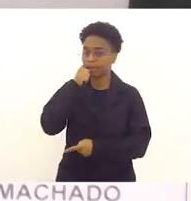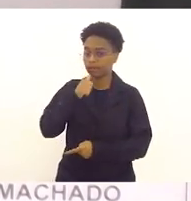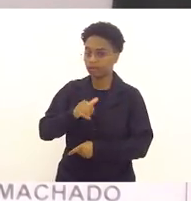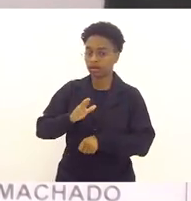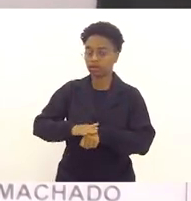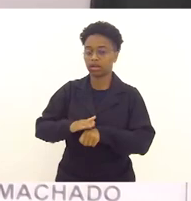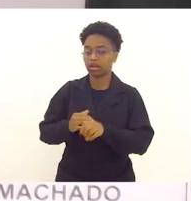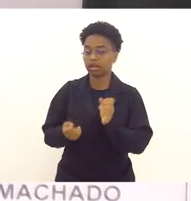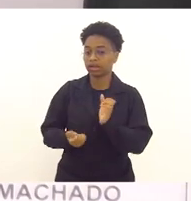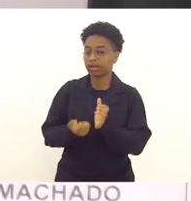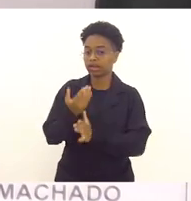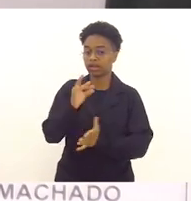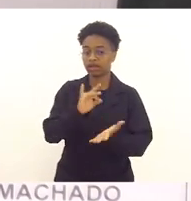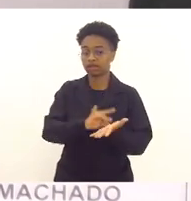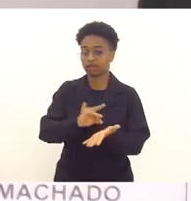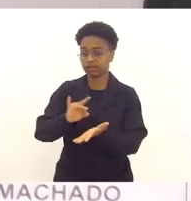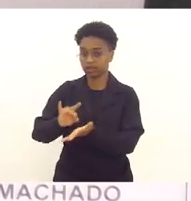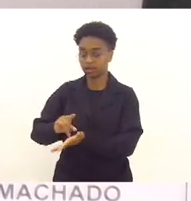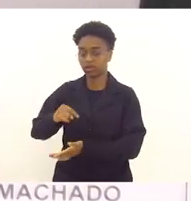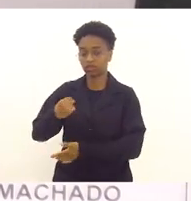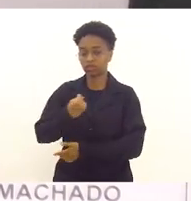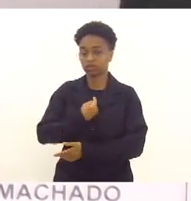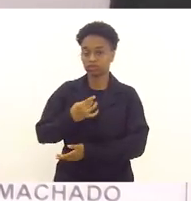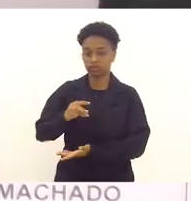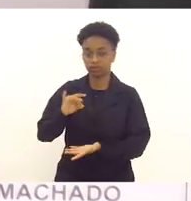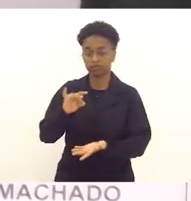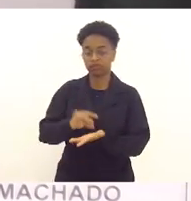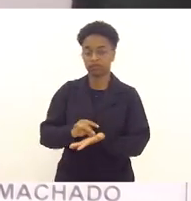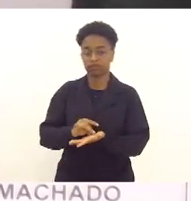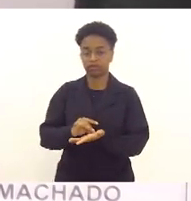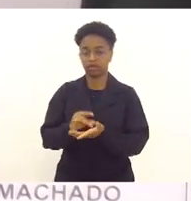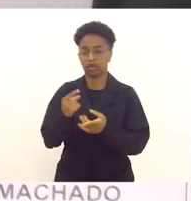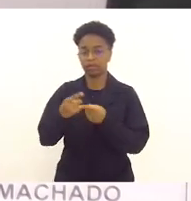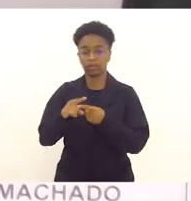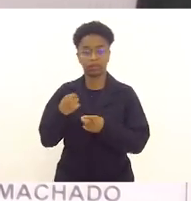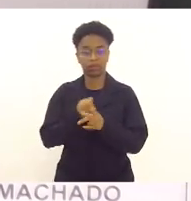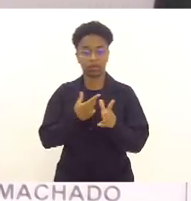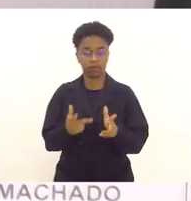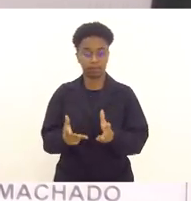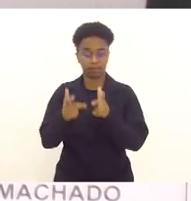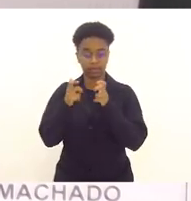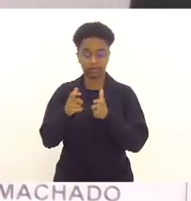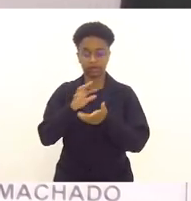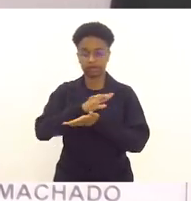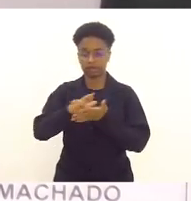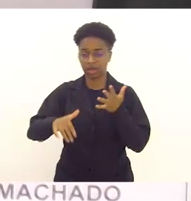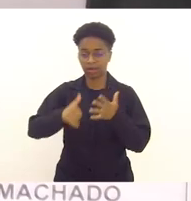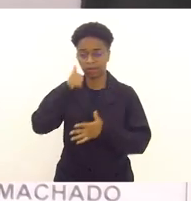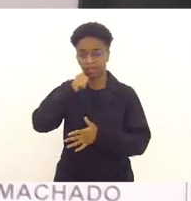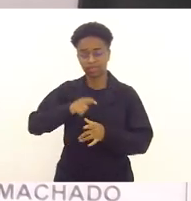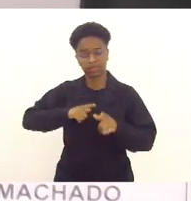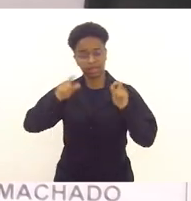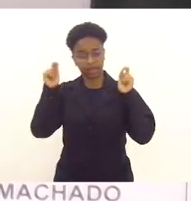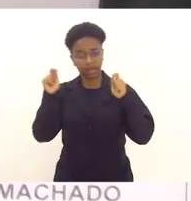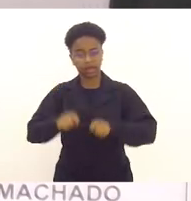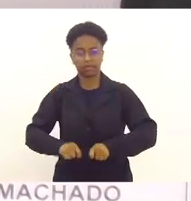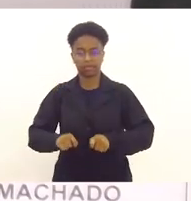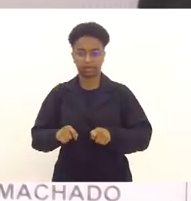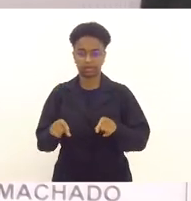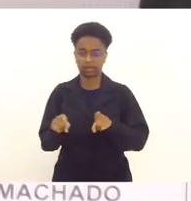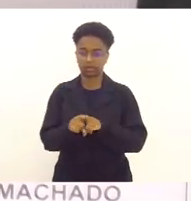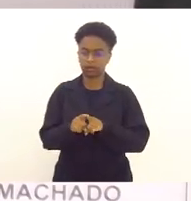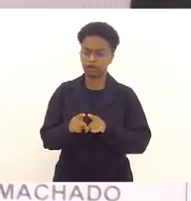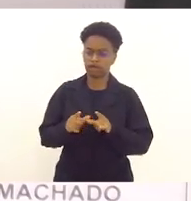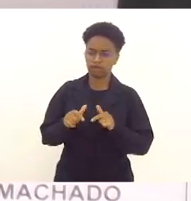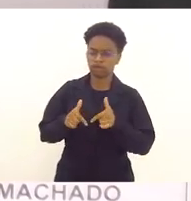das realidades da nossa realidade quando a gente vê tantas mulheres com capacidade e